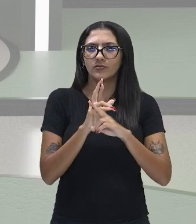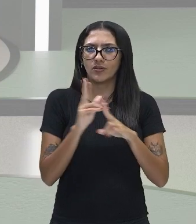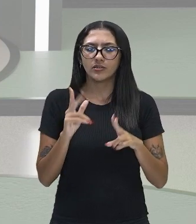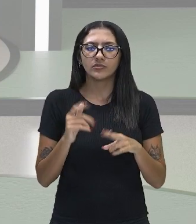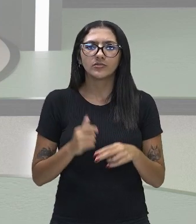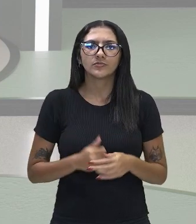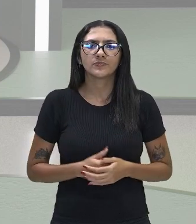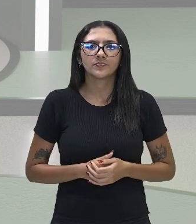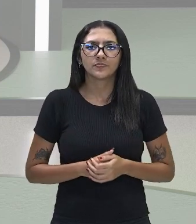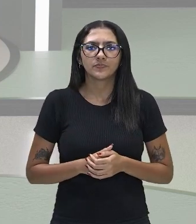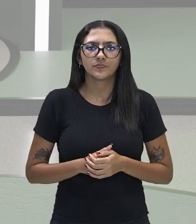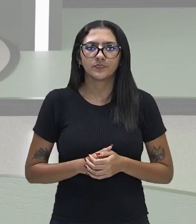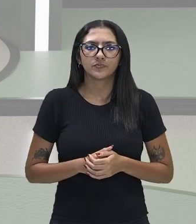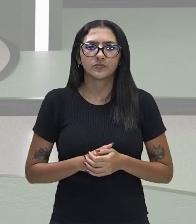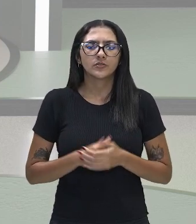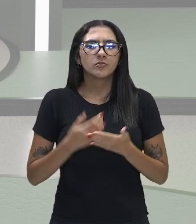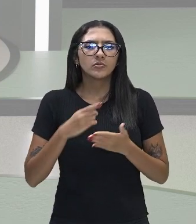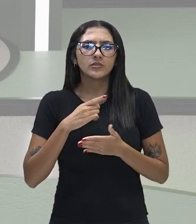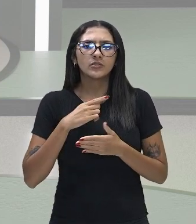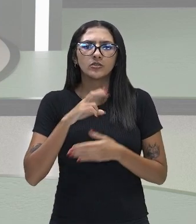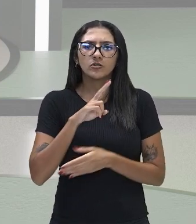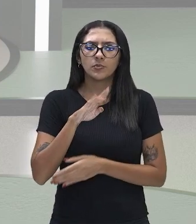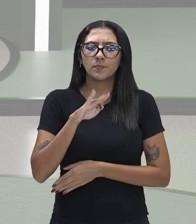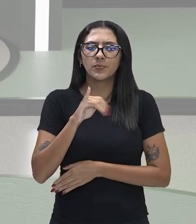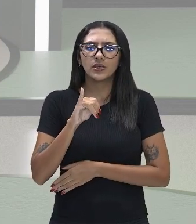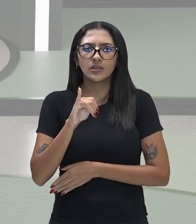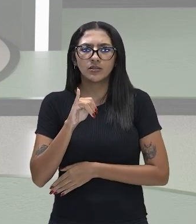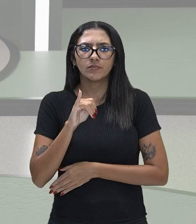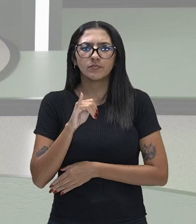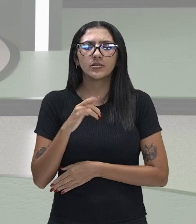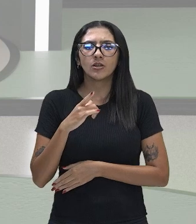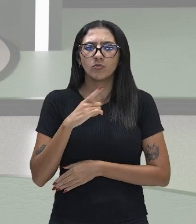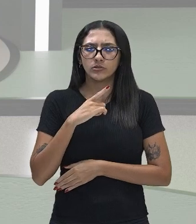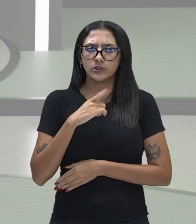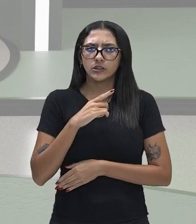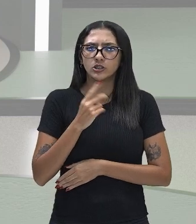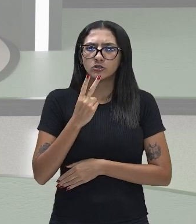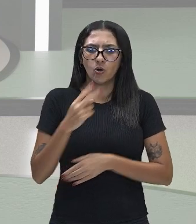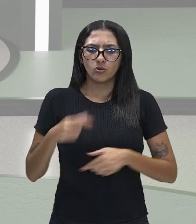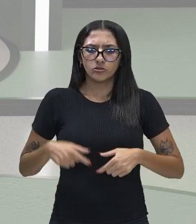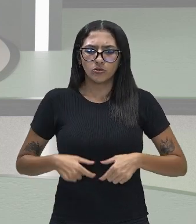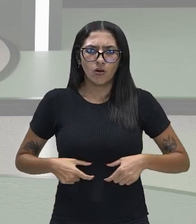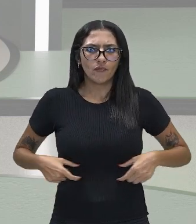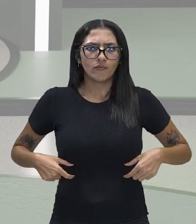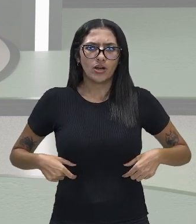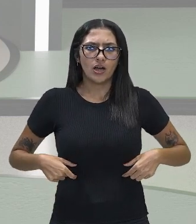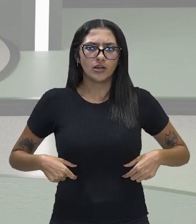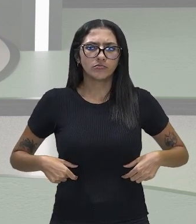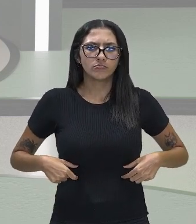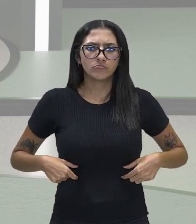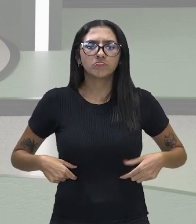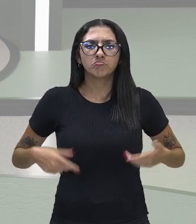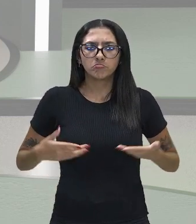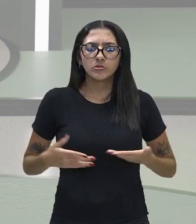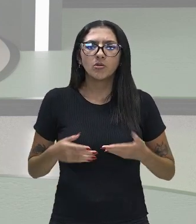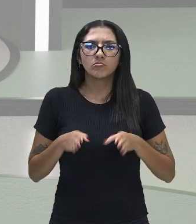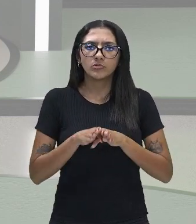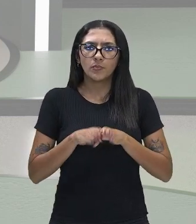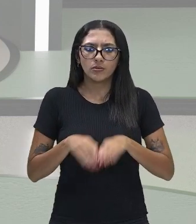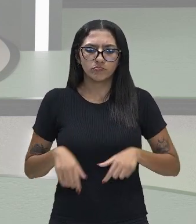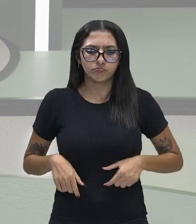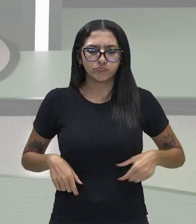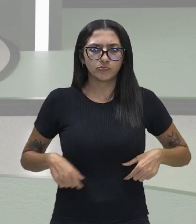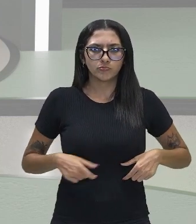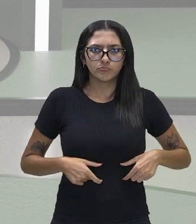quando é bivitelíneo, professora? Nós não temos 2 ovários? Então, cada